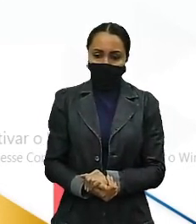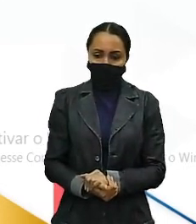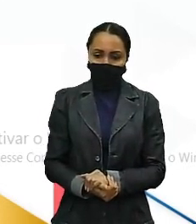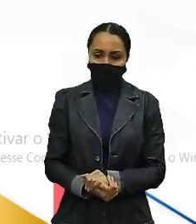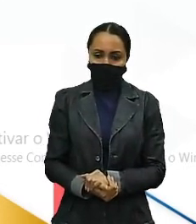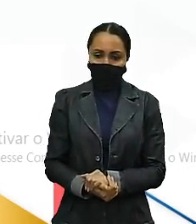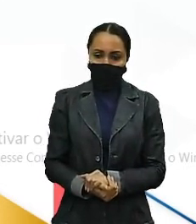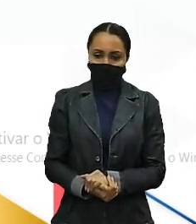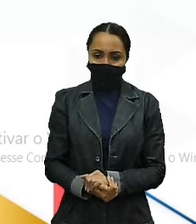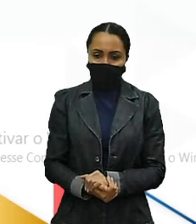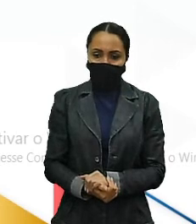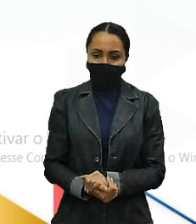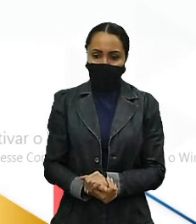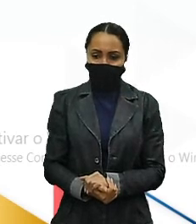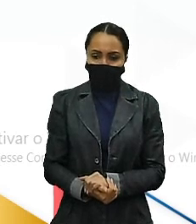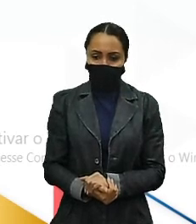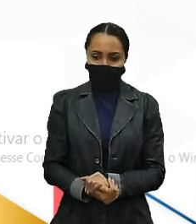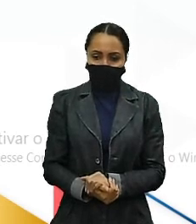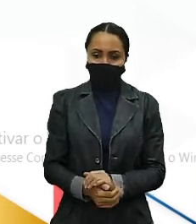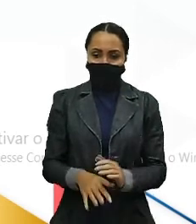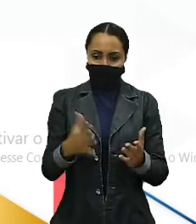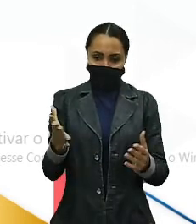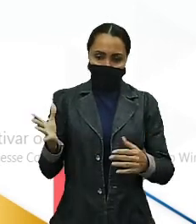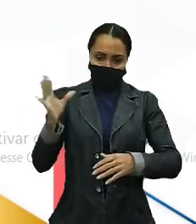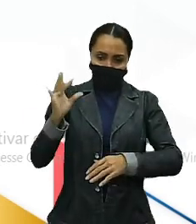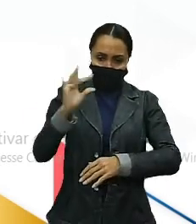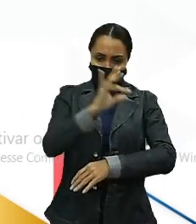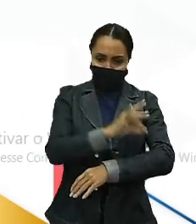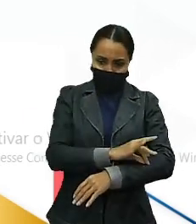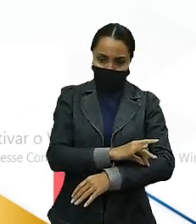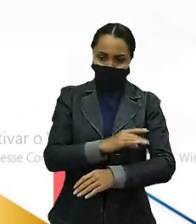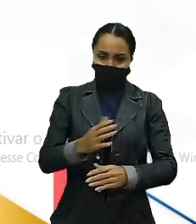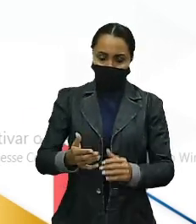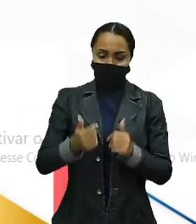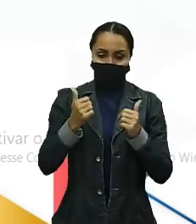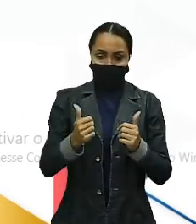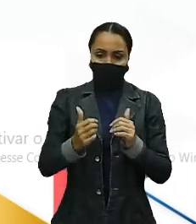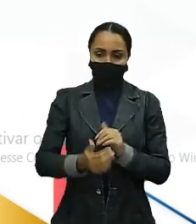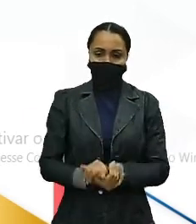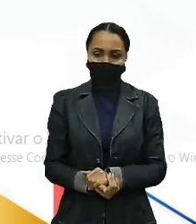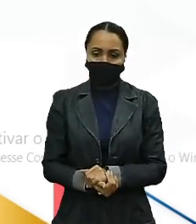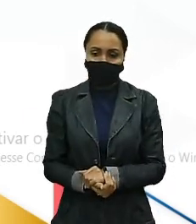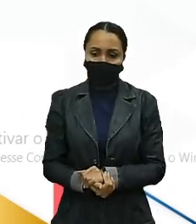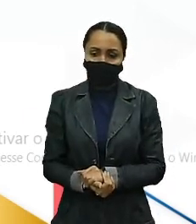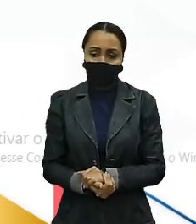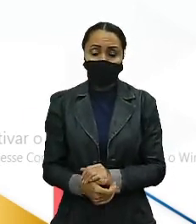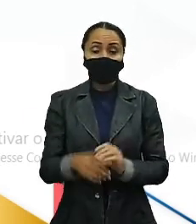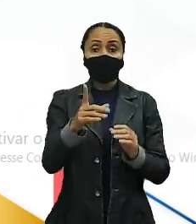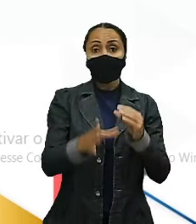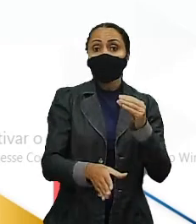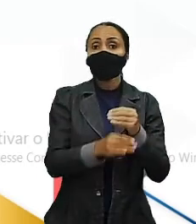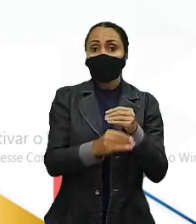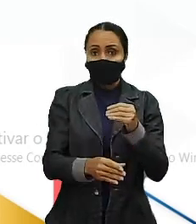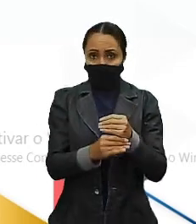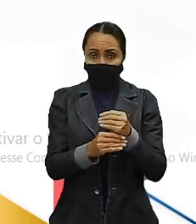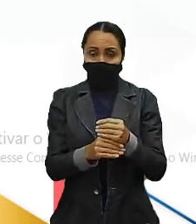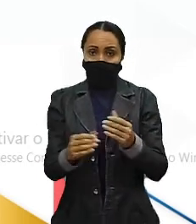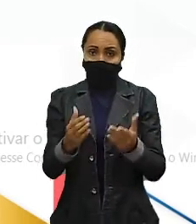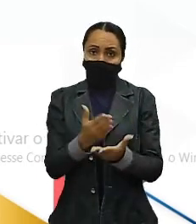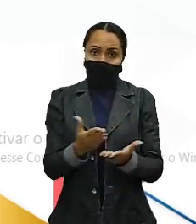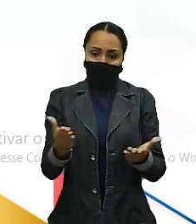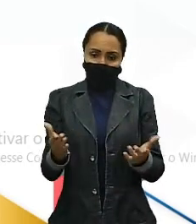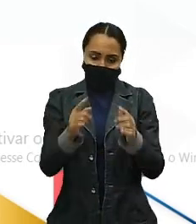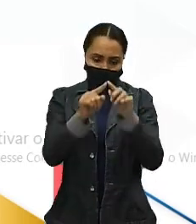não for, sei lá, é um inseto aí, amarelo e preto, tá bom? Bom, o que complementa, o que responde aí, é